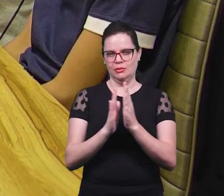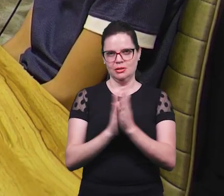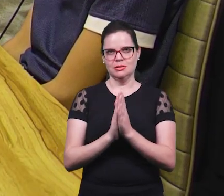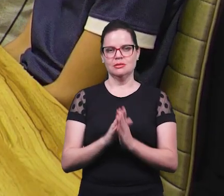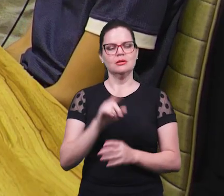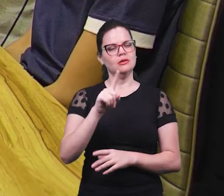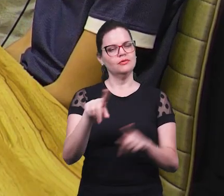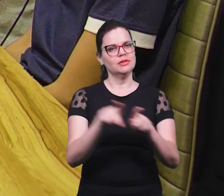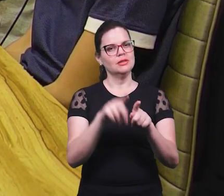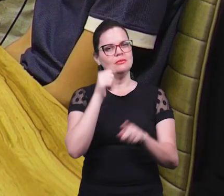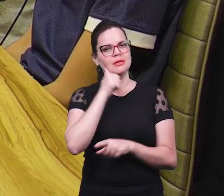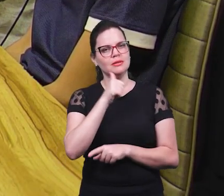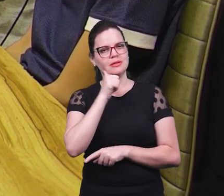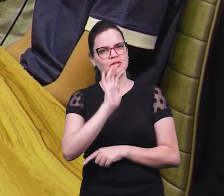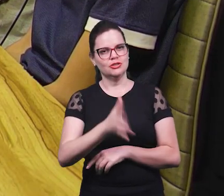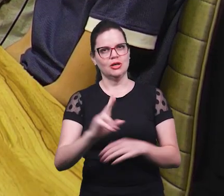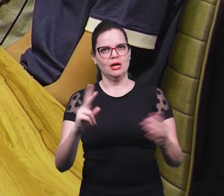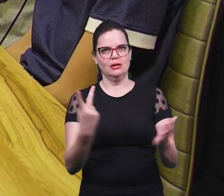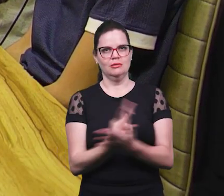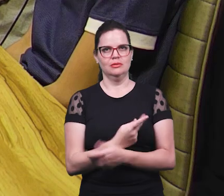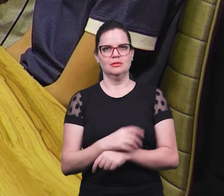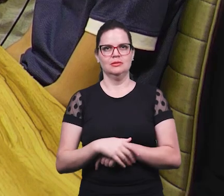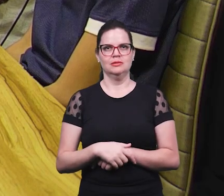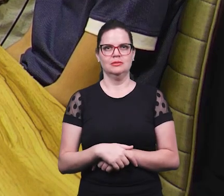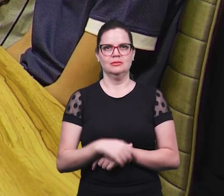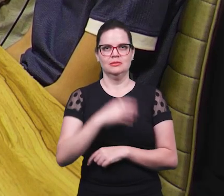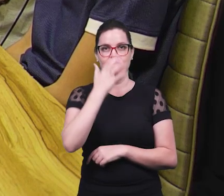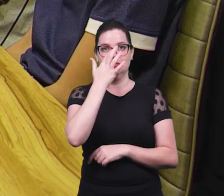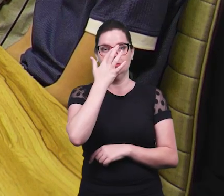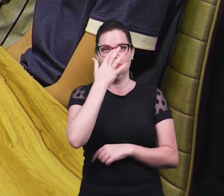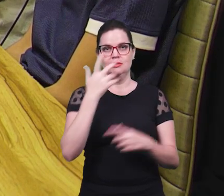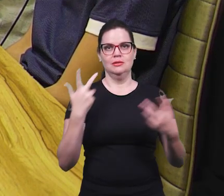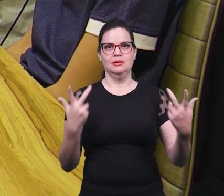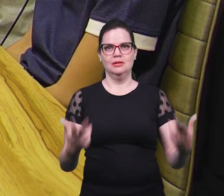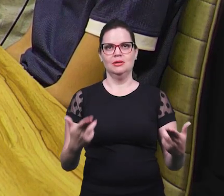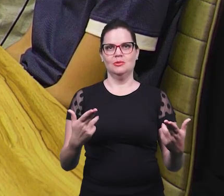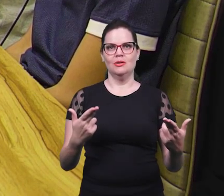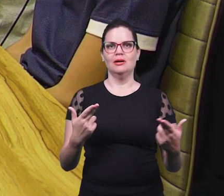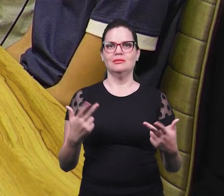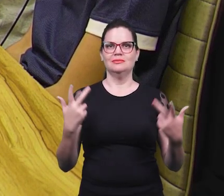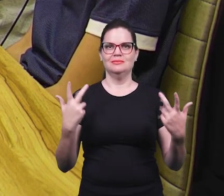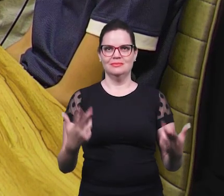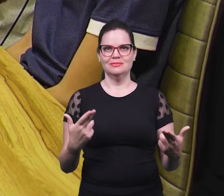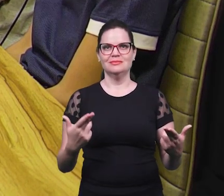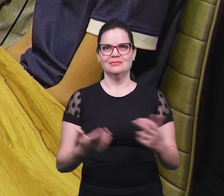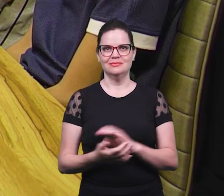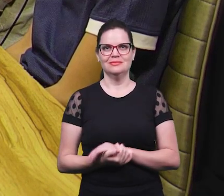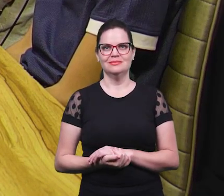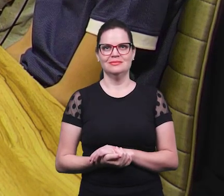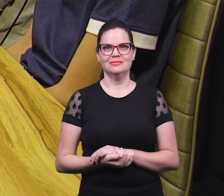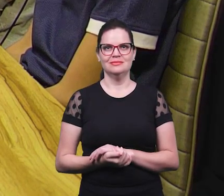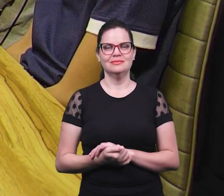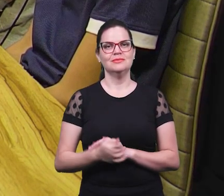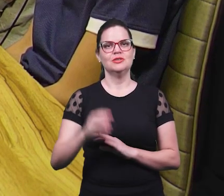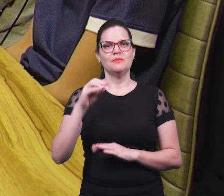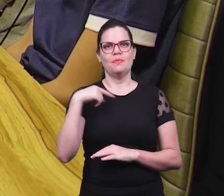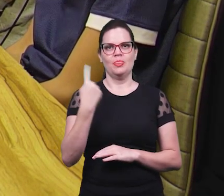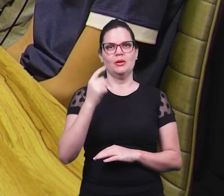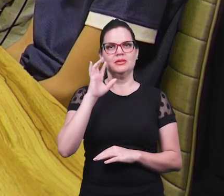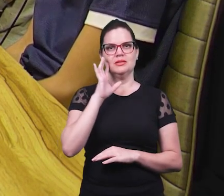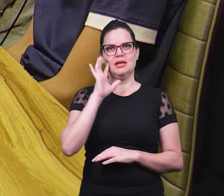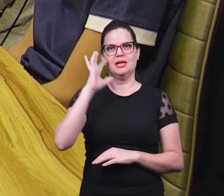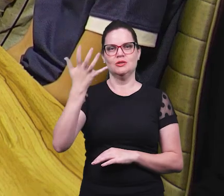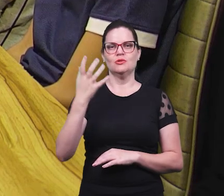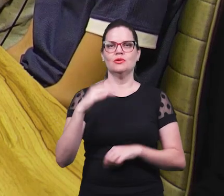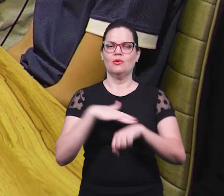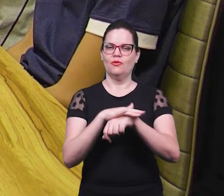Deus. E você, Rafael? Já aconteceu? Mesmo que o Eduardo. Mesmo assim? A gente resolveu